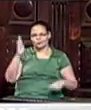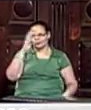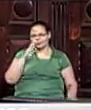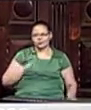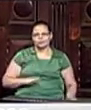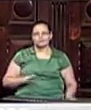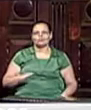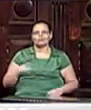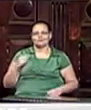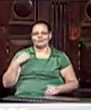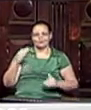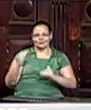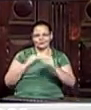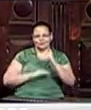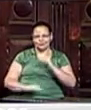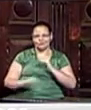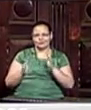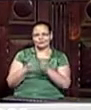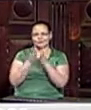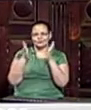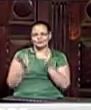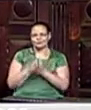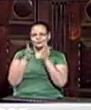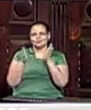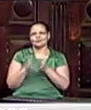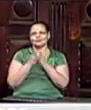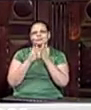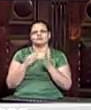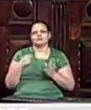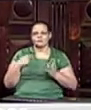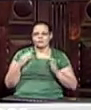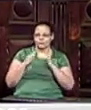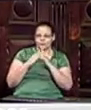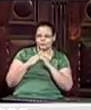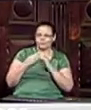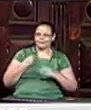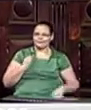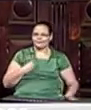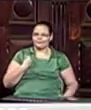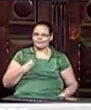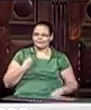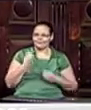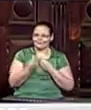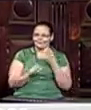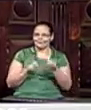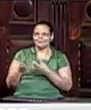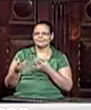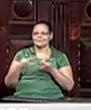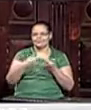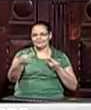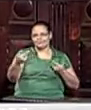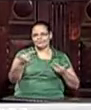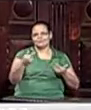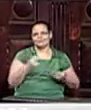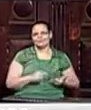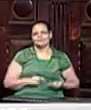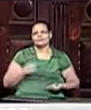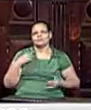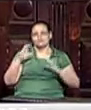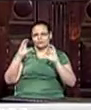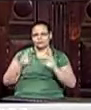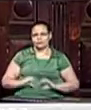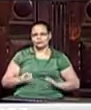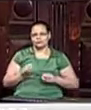abaixo da linha da pobreza, a questão Minha Casa Minha Vida, a distribuição cheque cidadão,